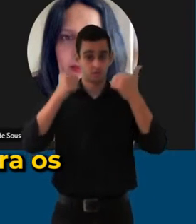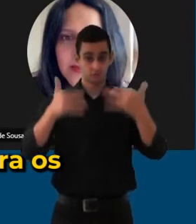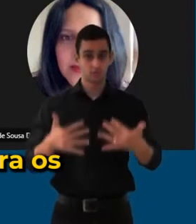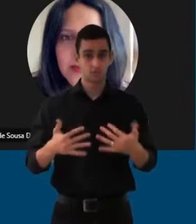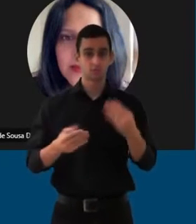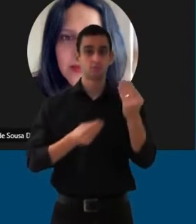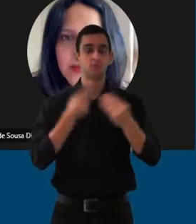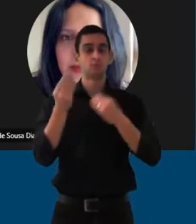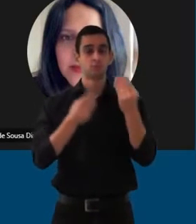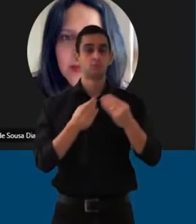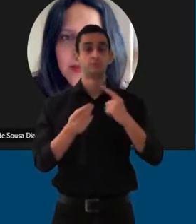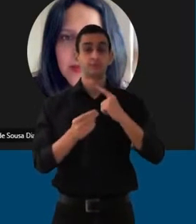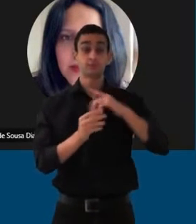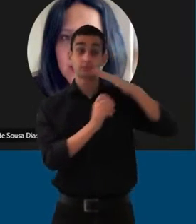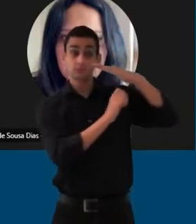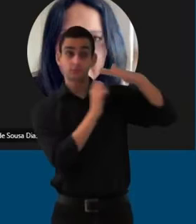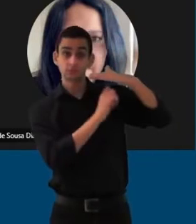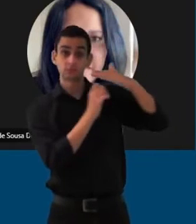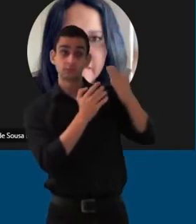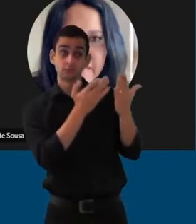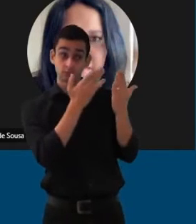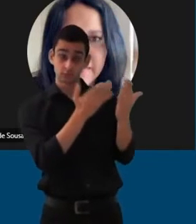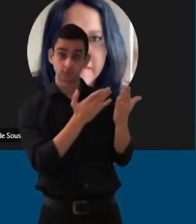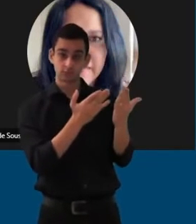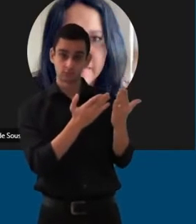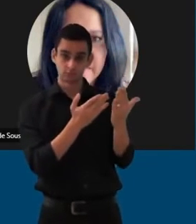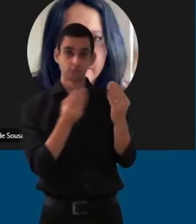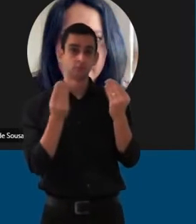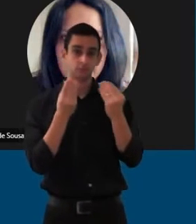da empresa, que é o seguinte: